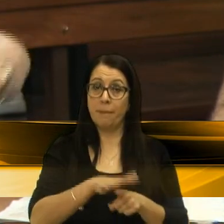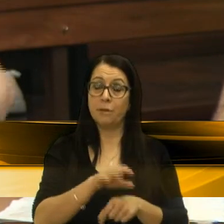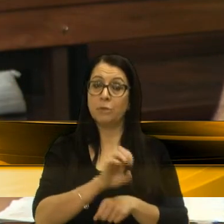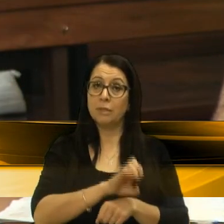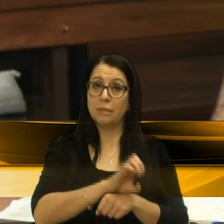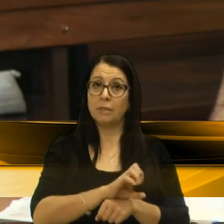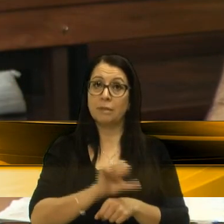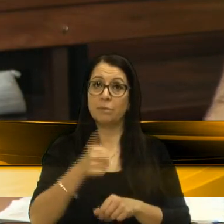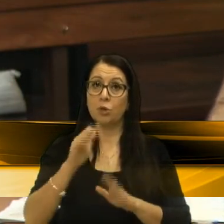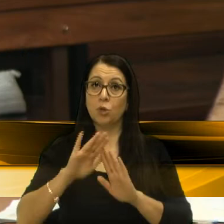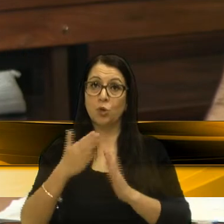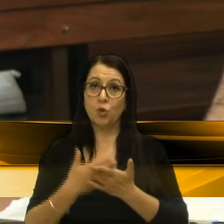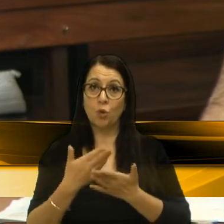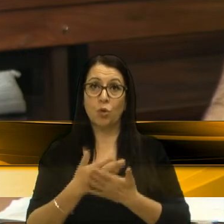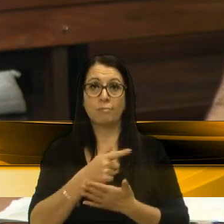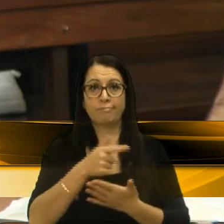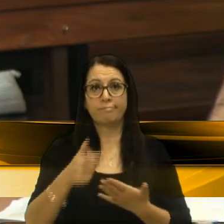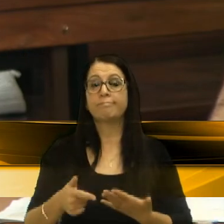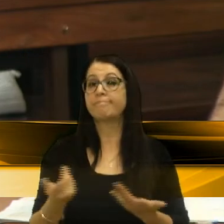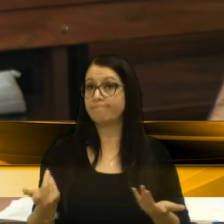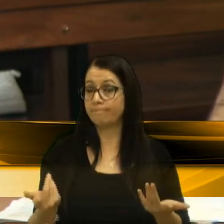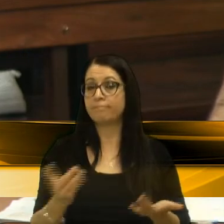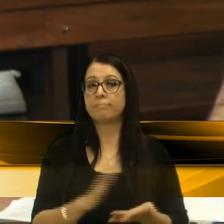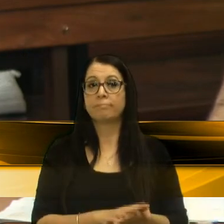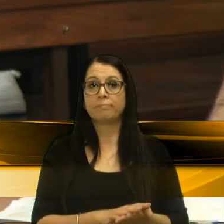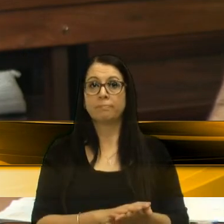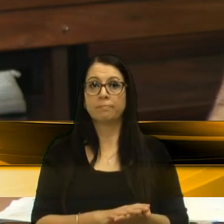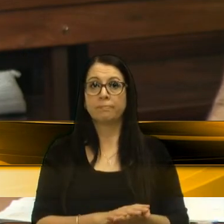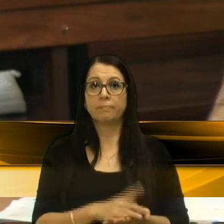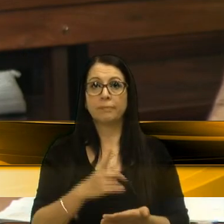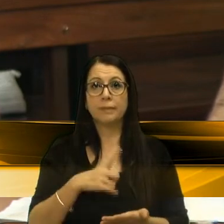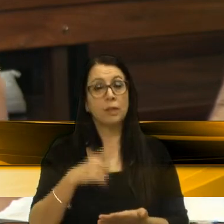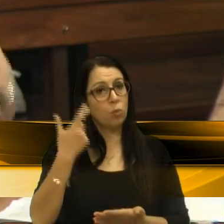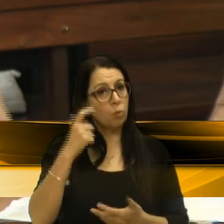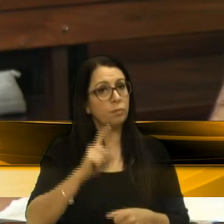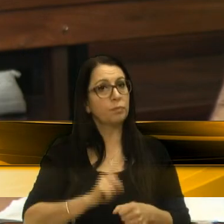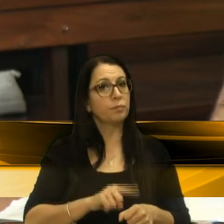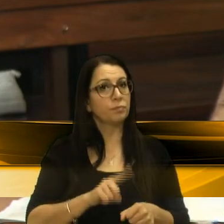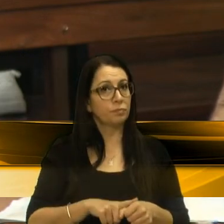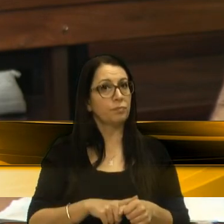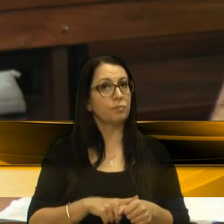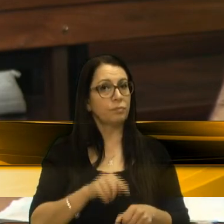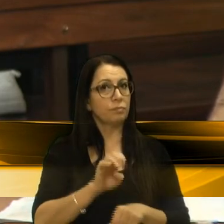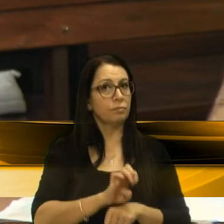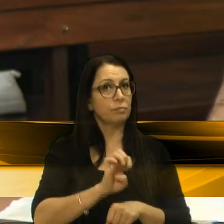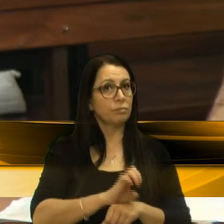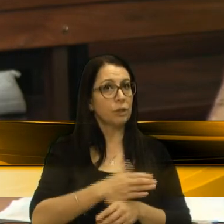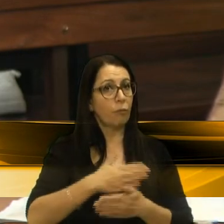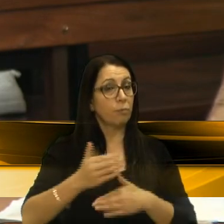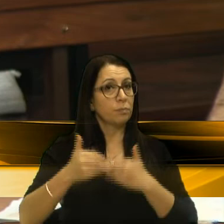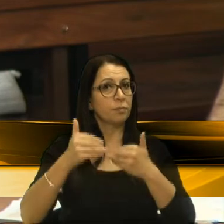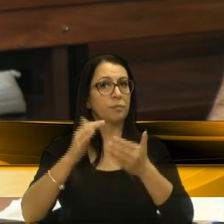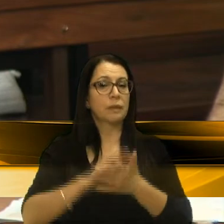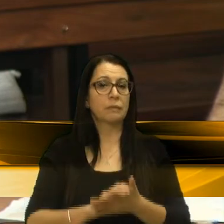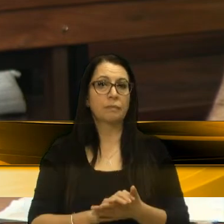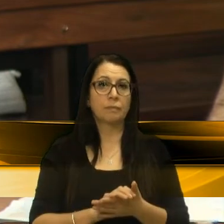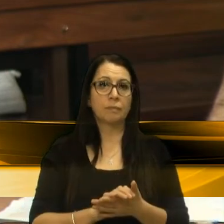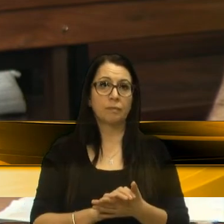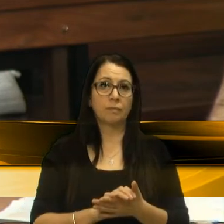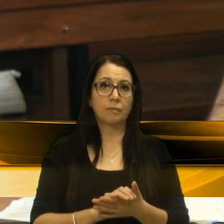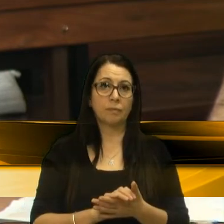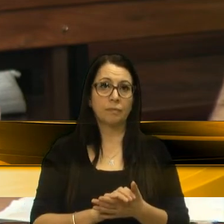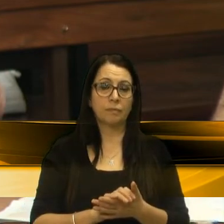as escolas, assim por diante. Né? Então, tem que ter, eu acho que está na hora já de o Estado começar a se levantar do ponto de vista